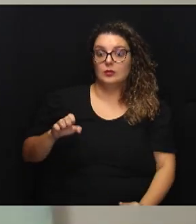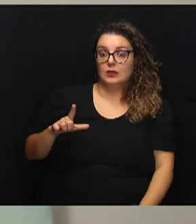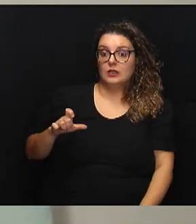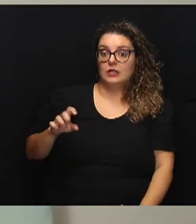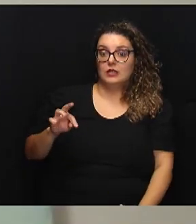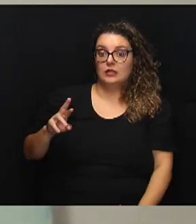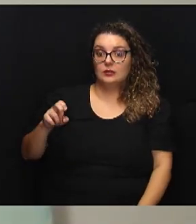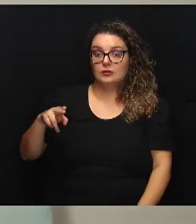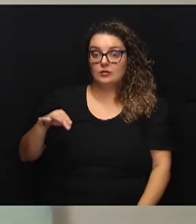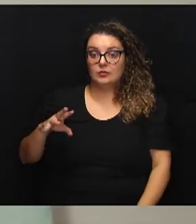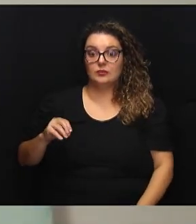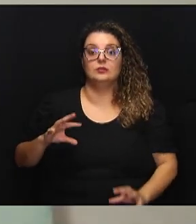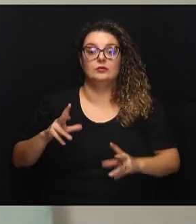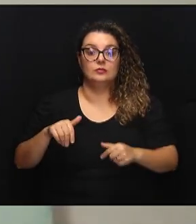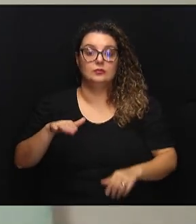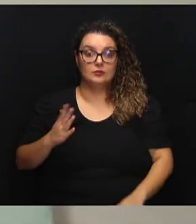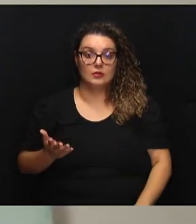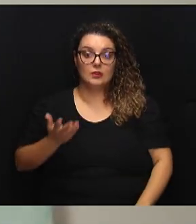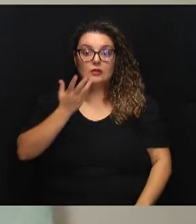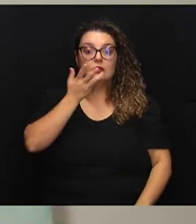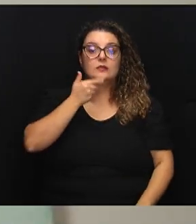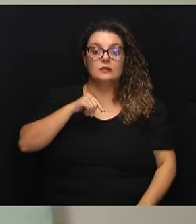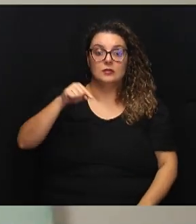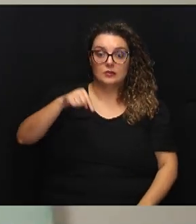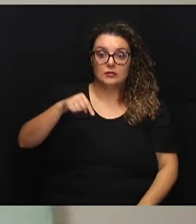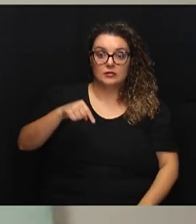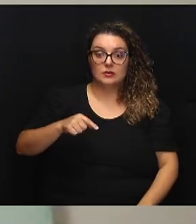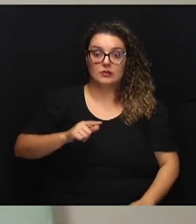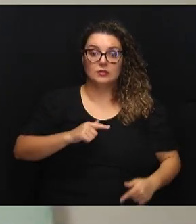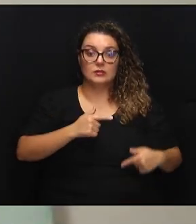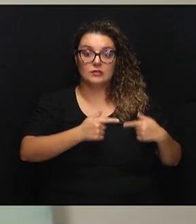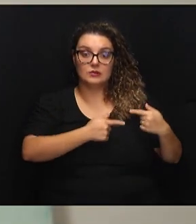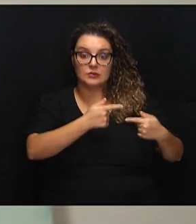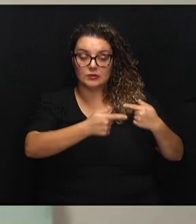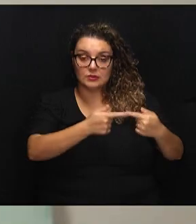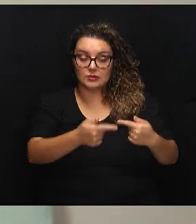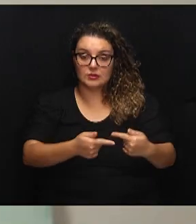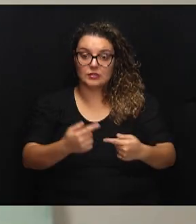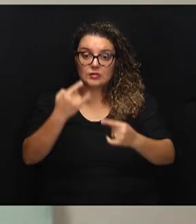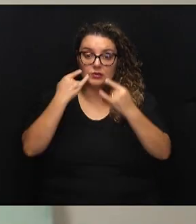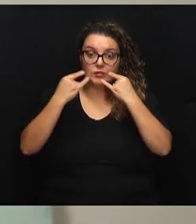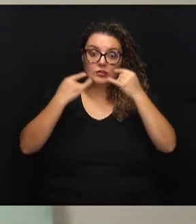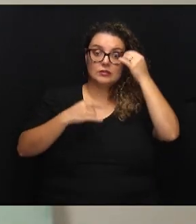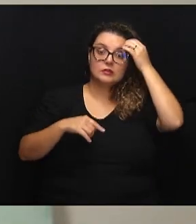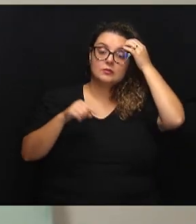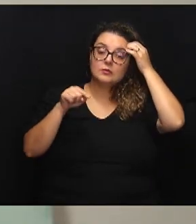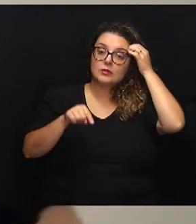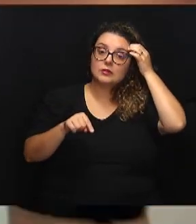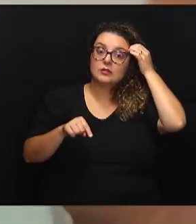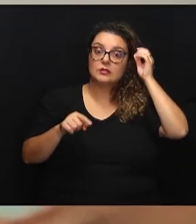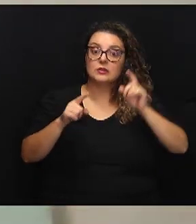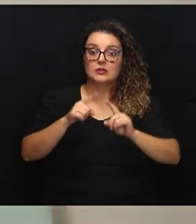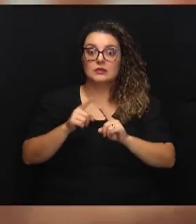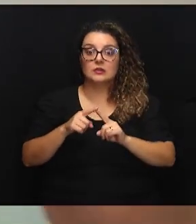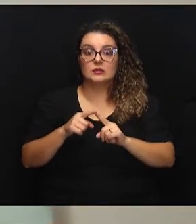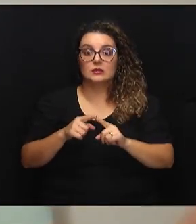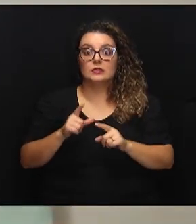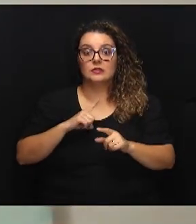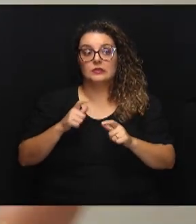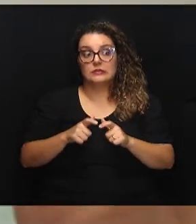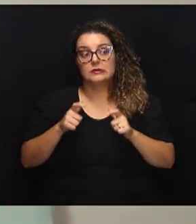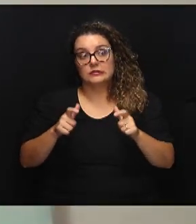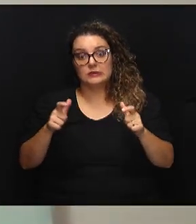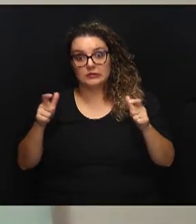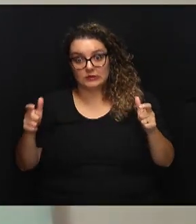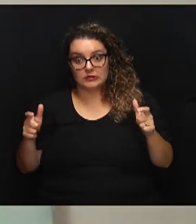tudo mais, a criançada dessa geração tem se interessado muito por essas modalidades. Então, tem aumentado, vamos dizer assim,